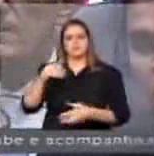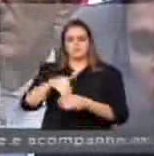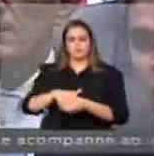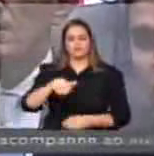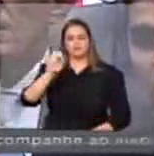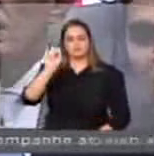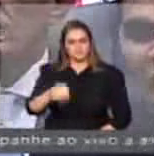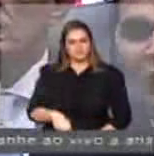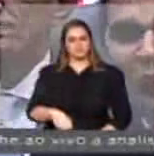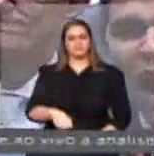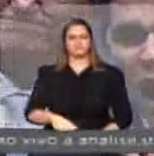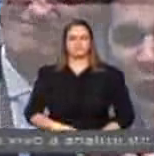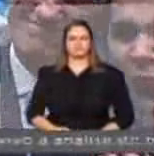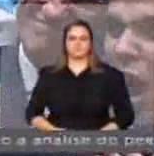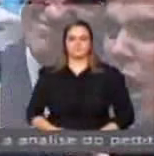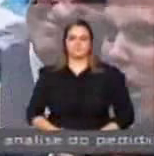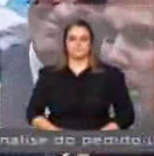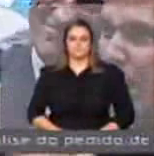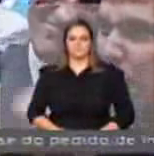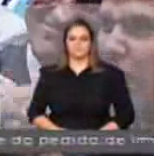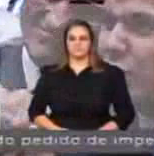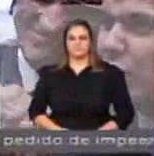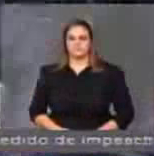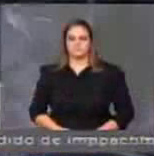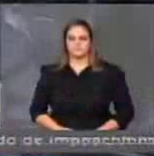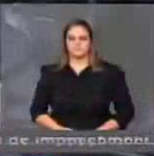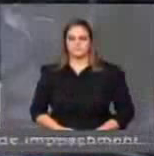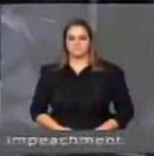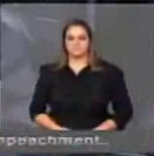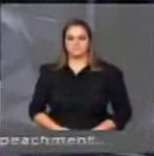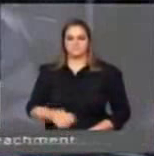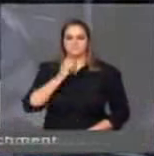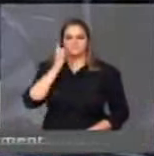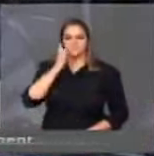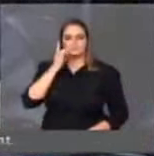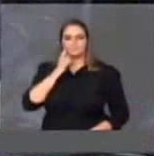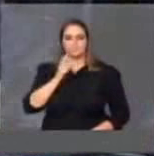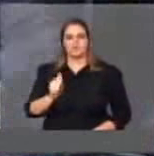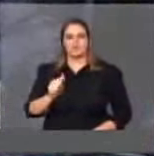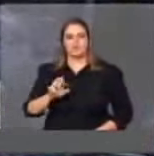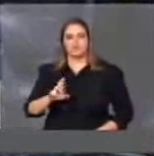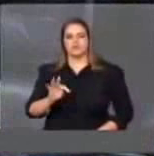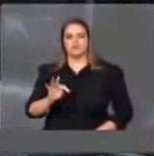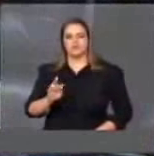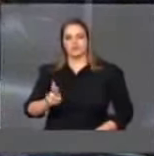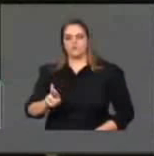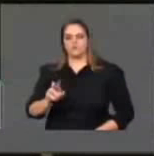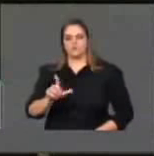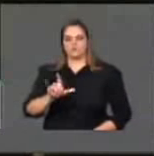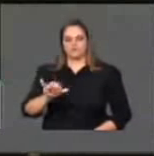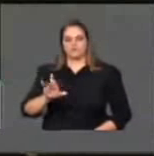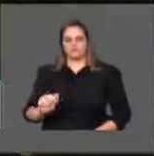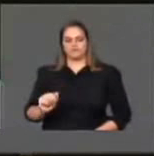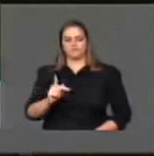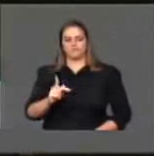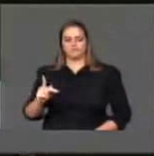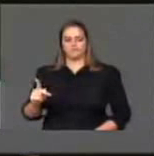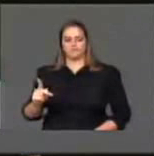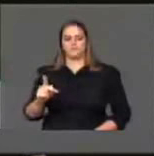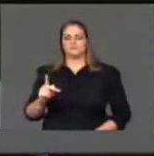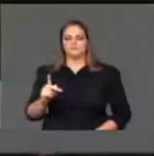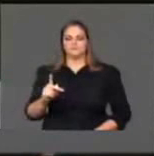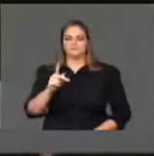meu voto sim ao prosseguimento. Deputado Arthur Lira, PP do Estado de